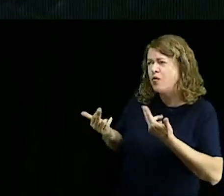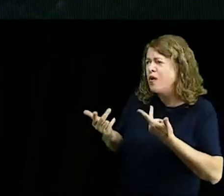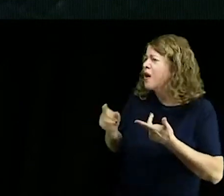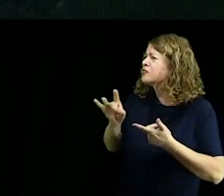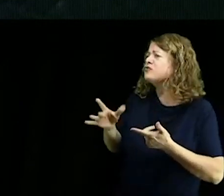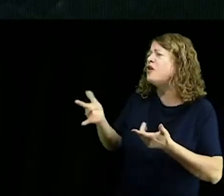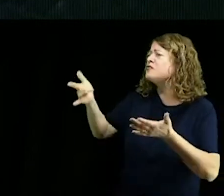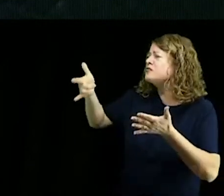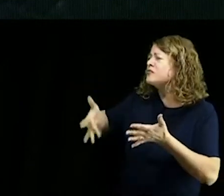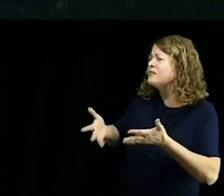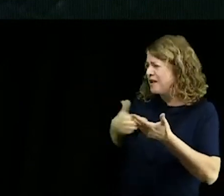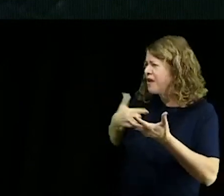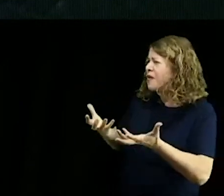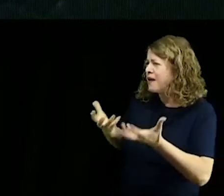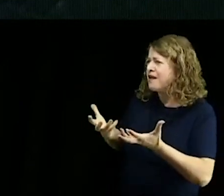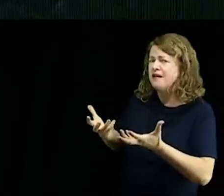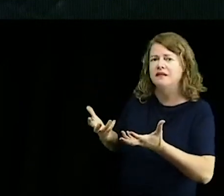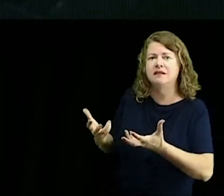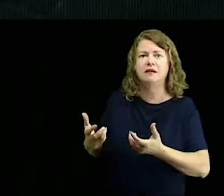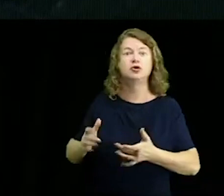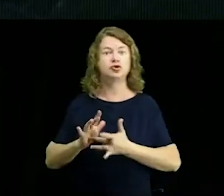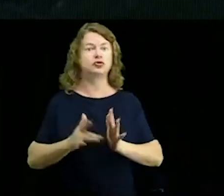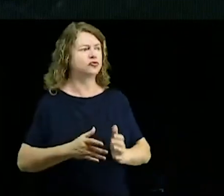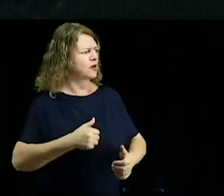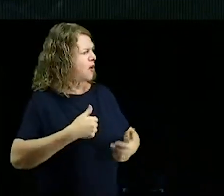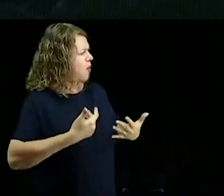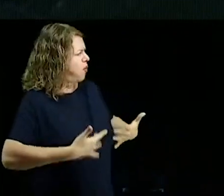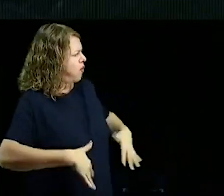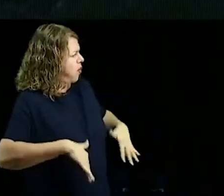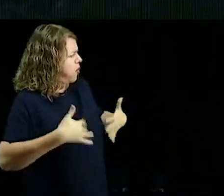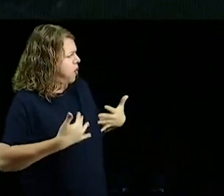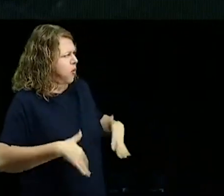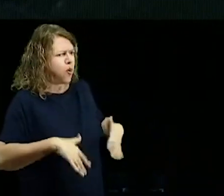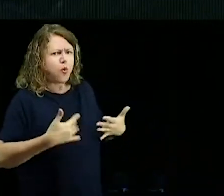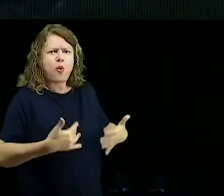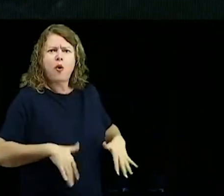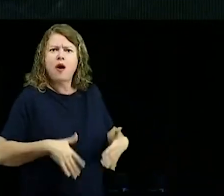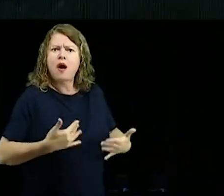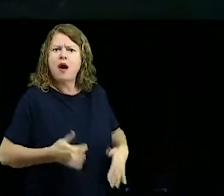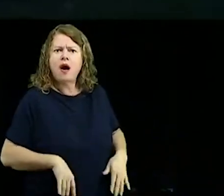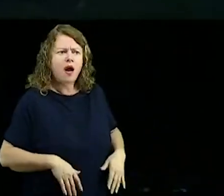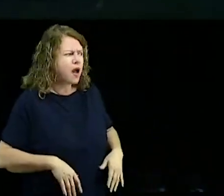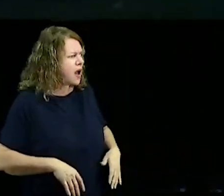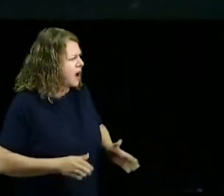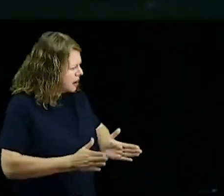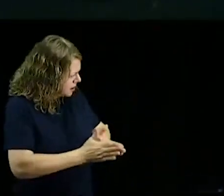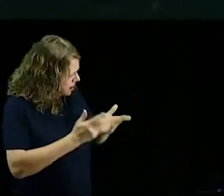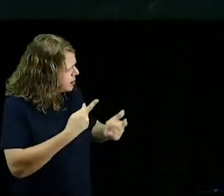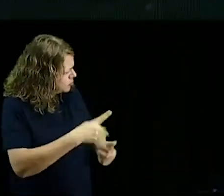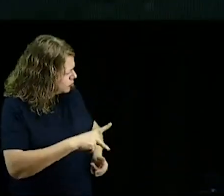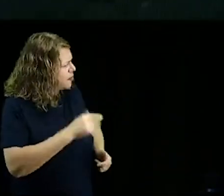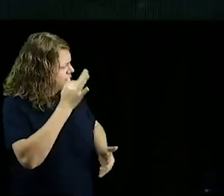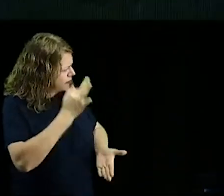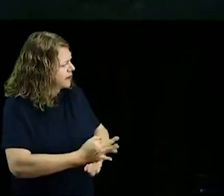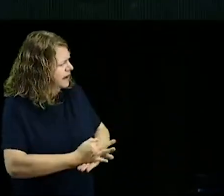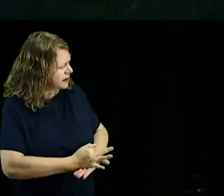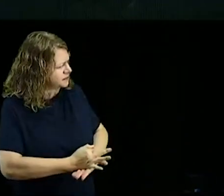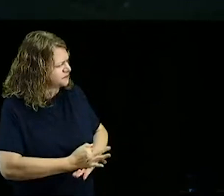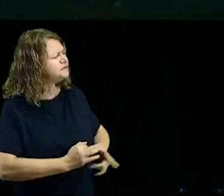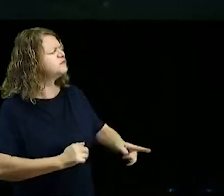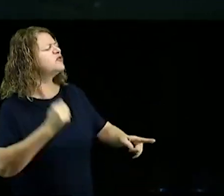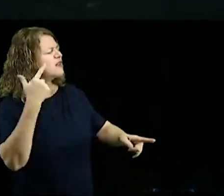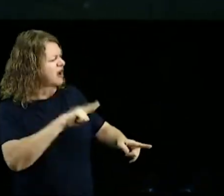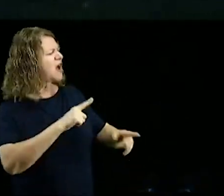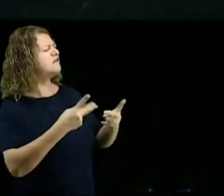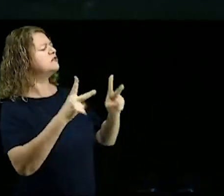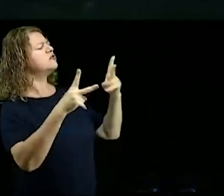se impressiona com ela e diz, mulher, grande a tua fé. E conforme tu pediste, seja feito. Eu acho